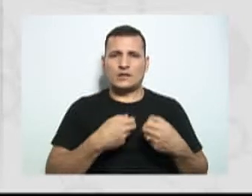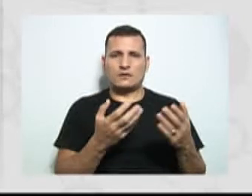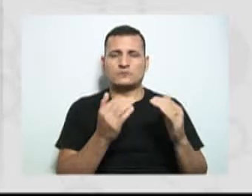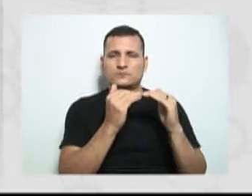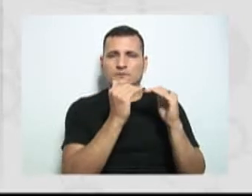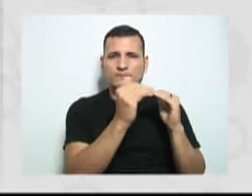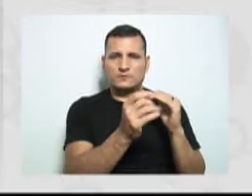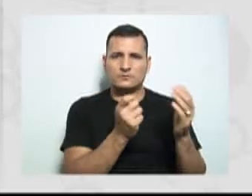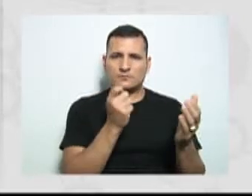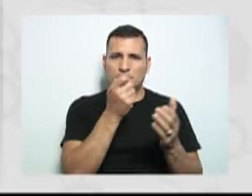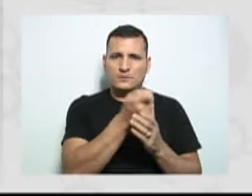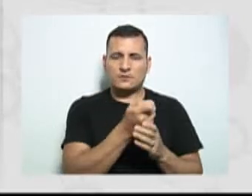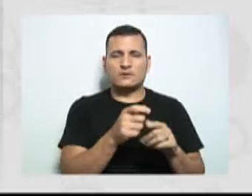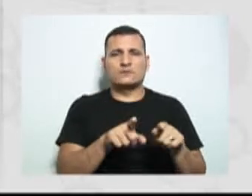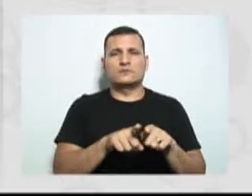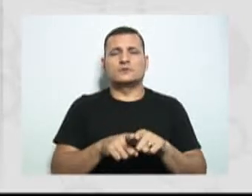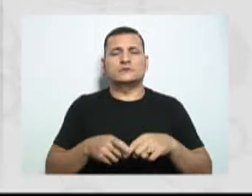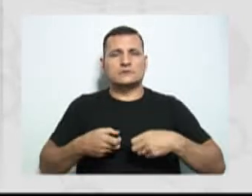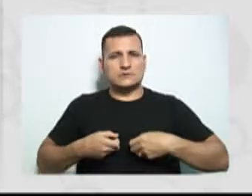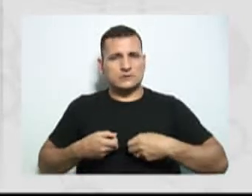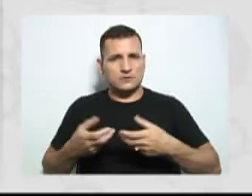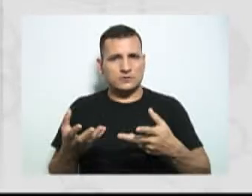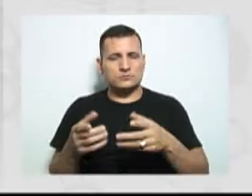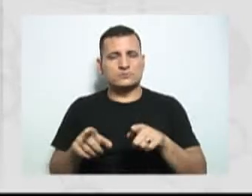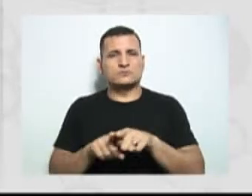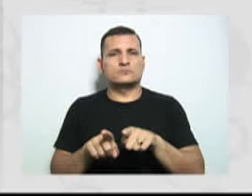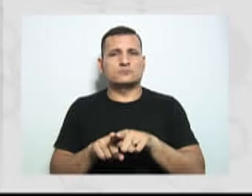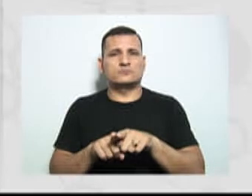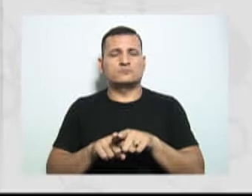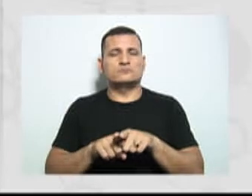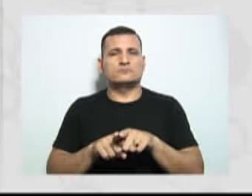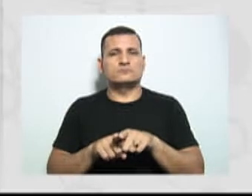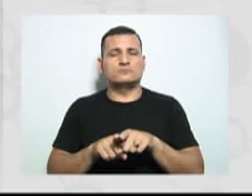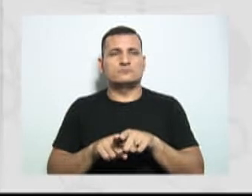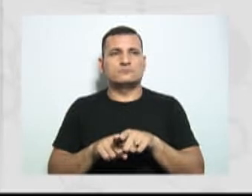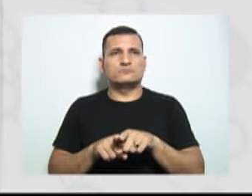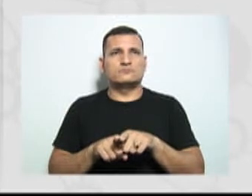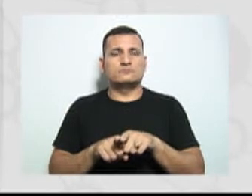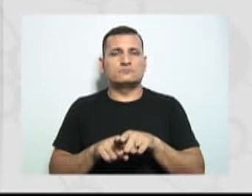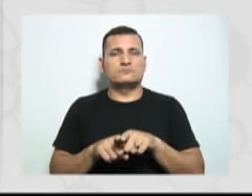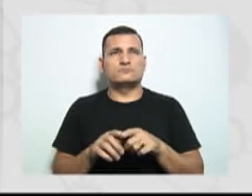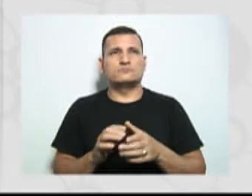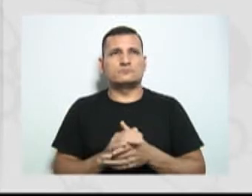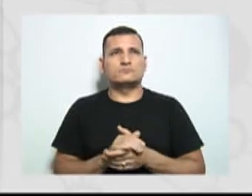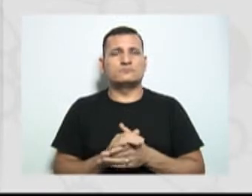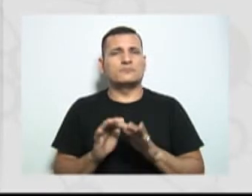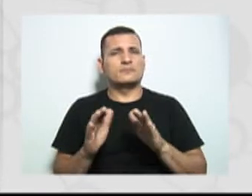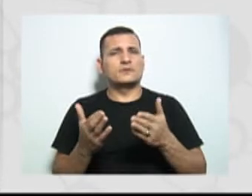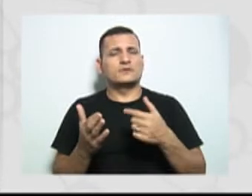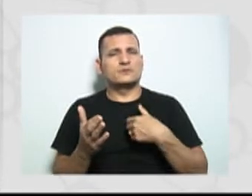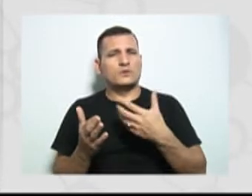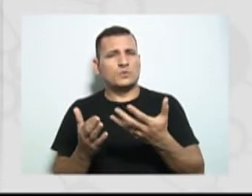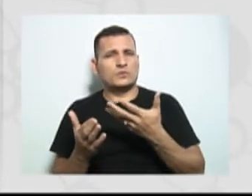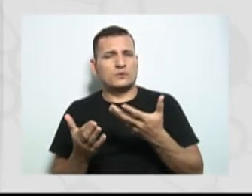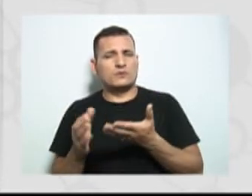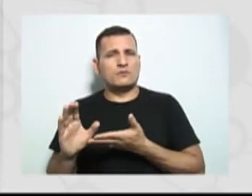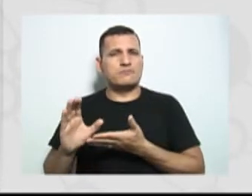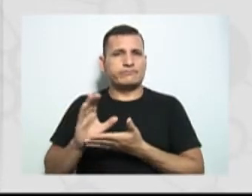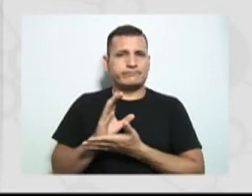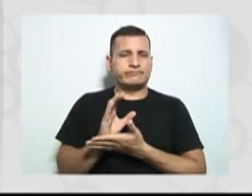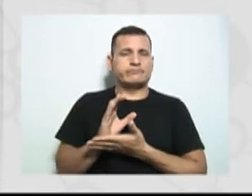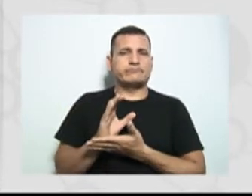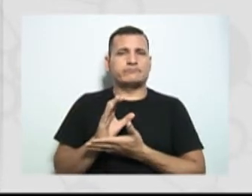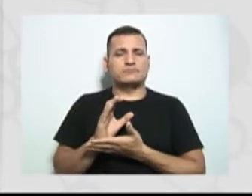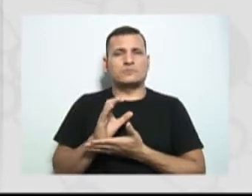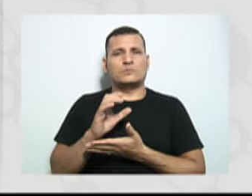as minhas despesas fixas, certo? Mais um detalhe, bom, eu quero ganho, se eu quero ganho, o que